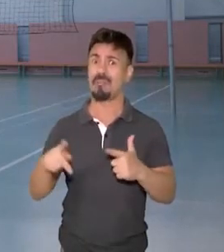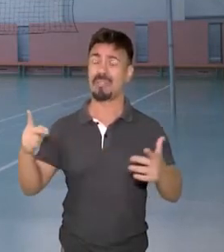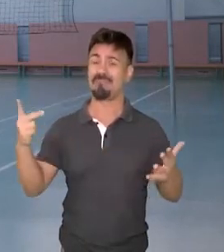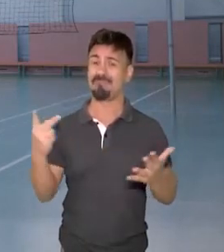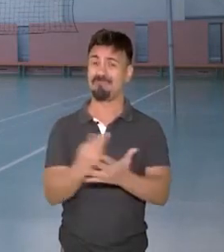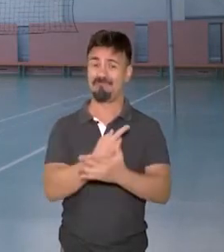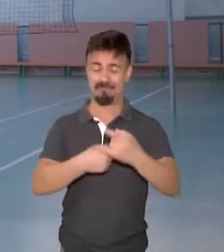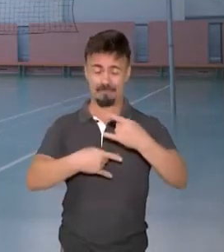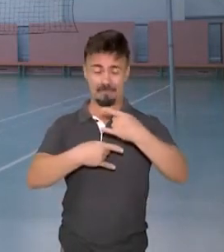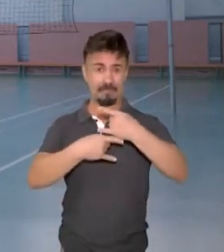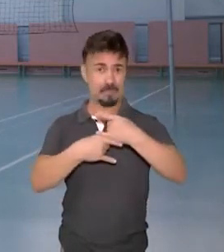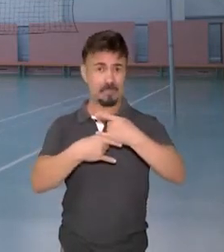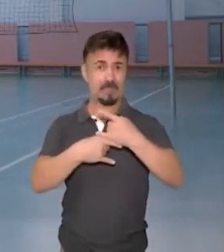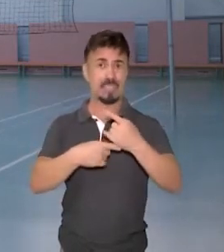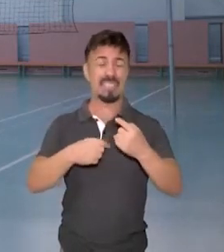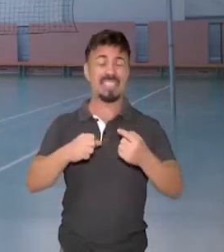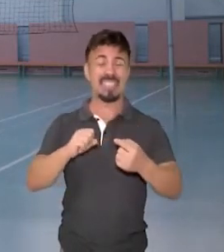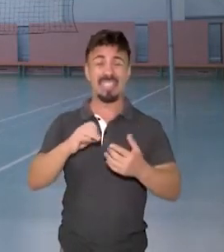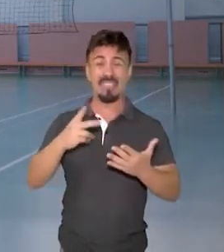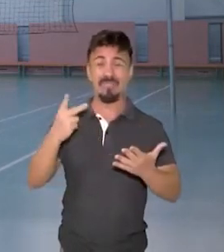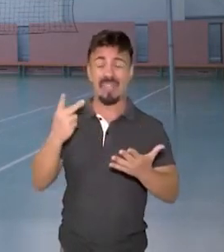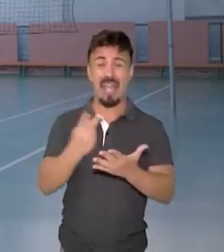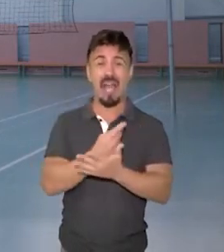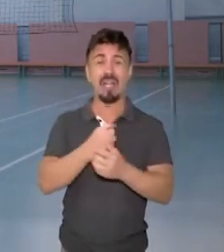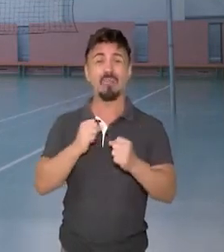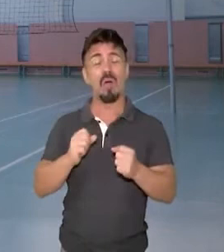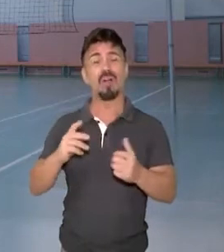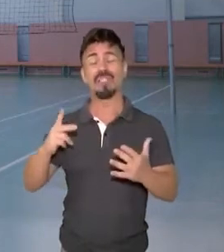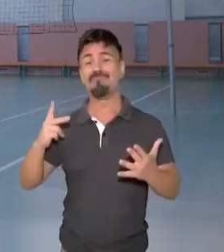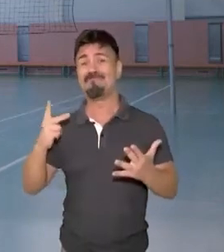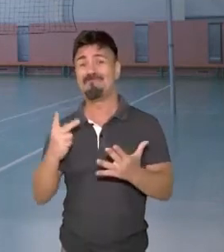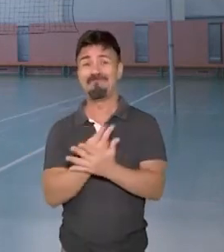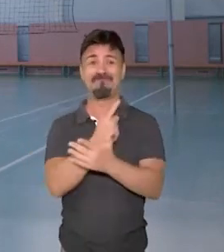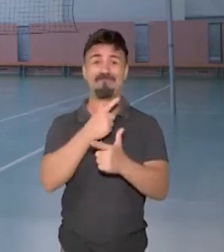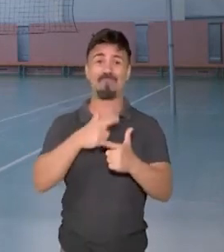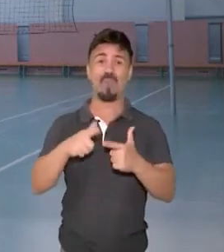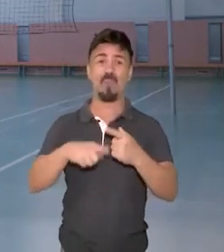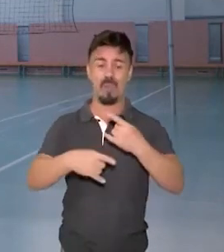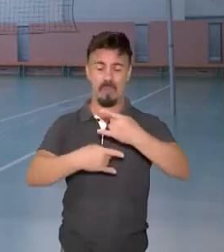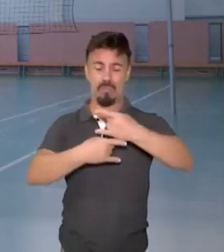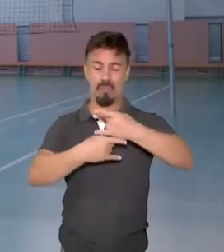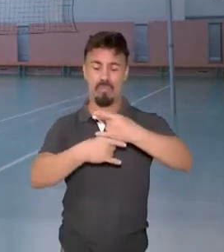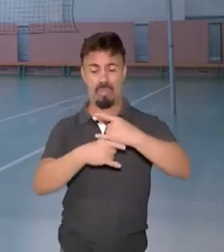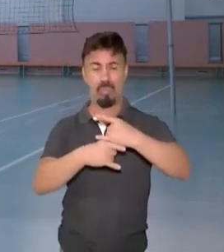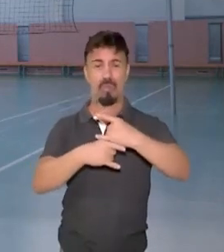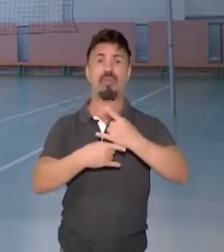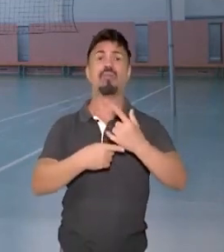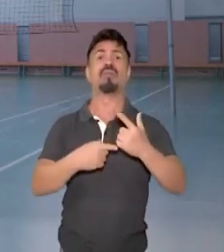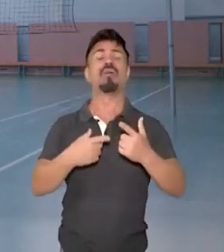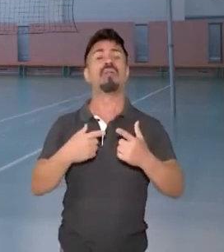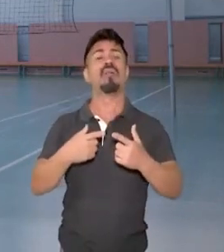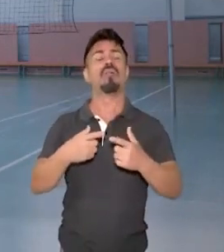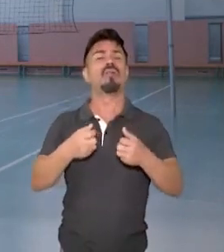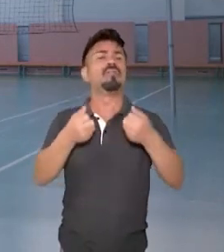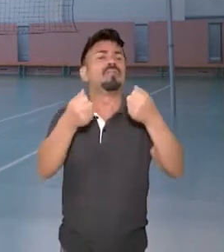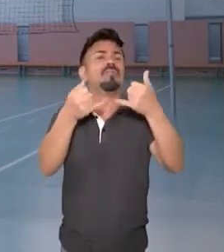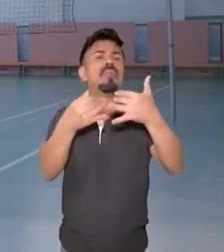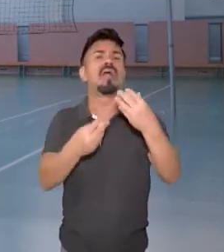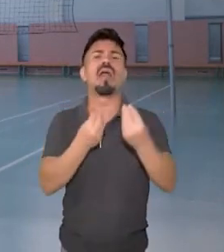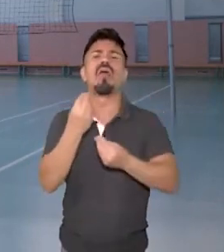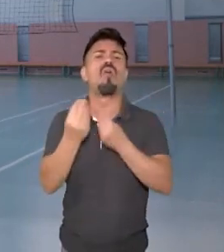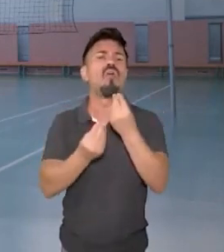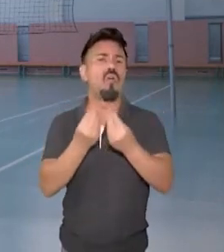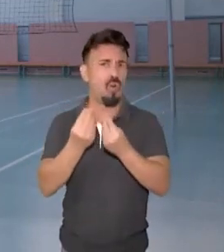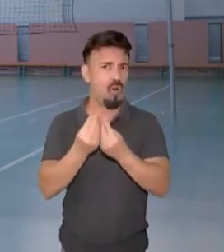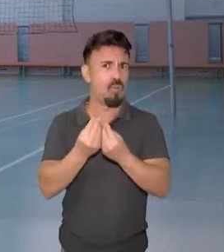executar Ou seja você vai cortar errado a gente pode causar uma lesão na nossa lombar Então você vai explicar como vocês